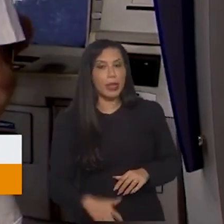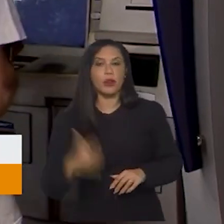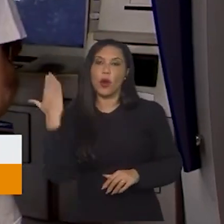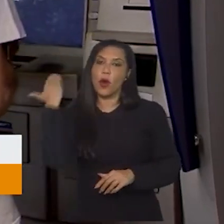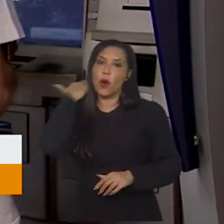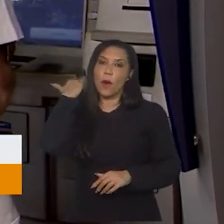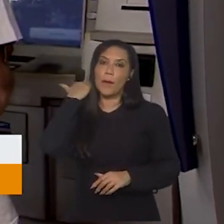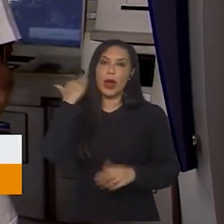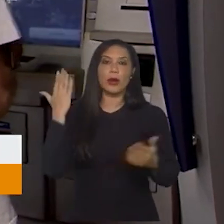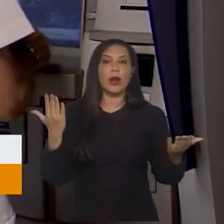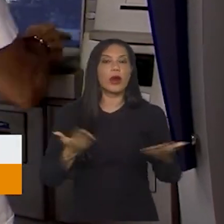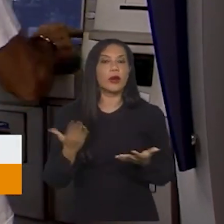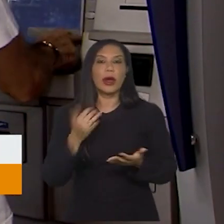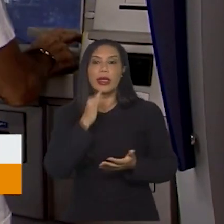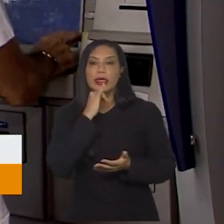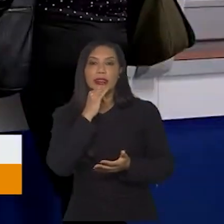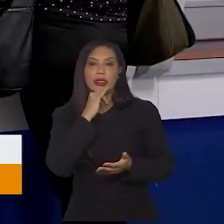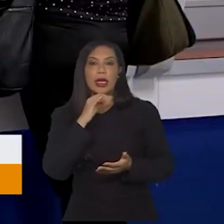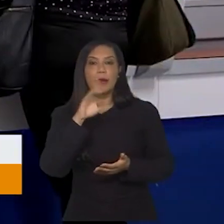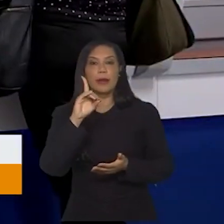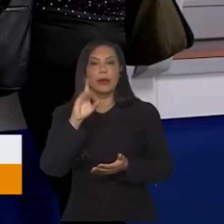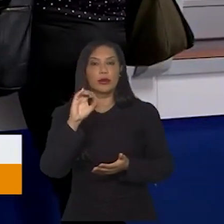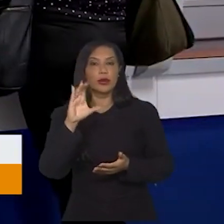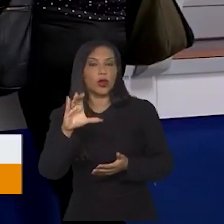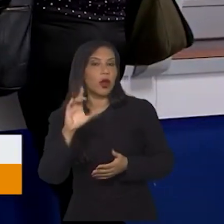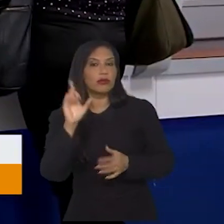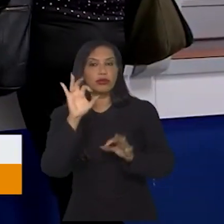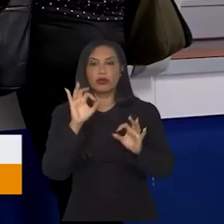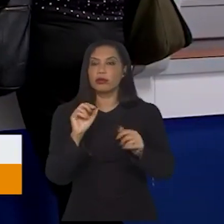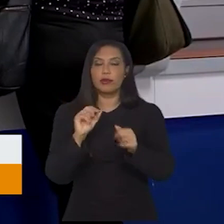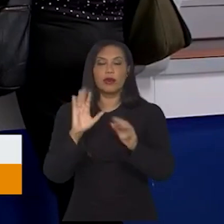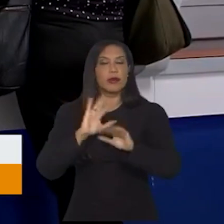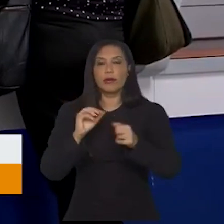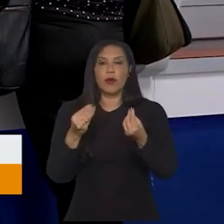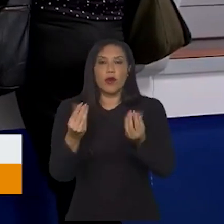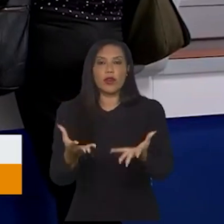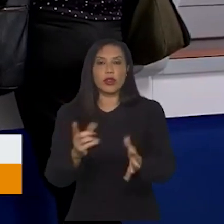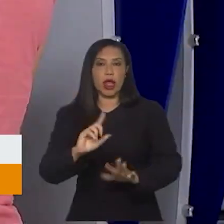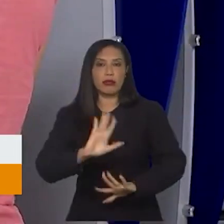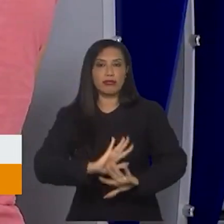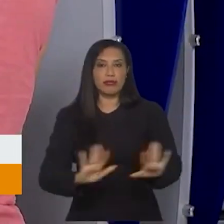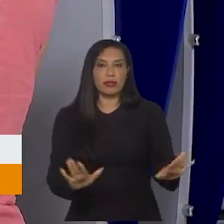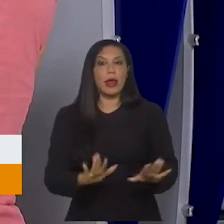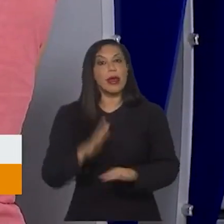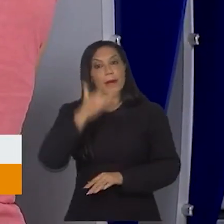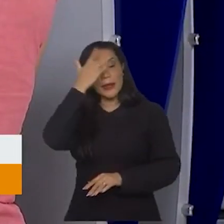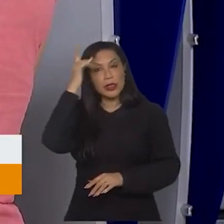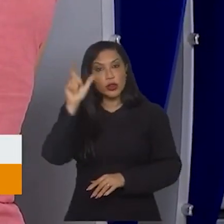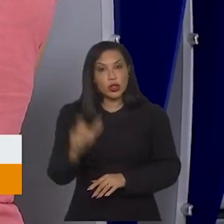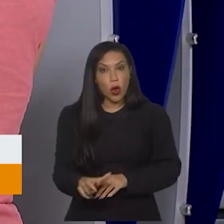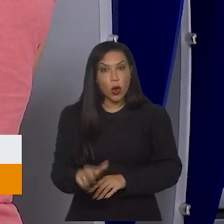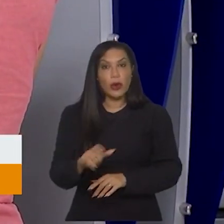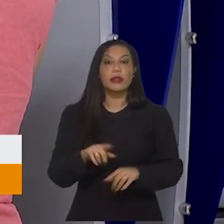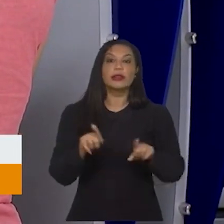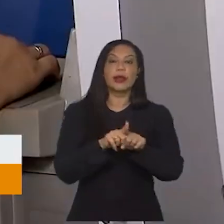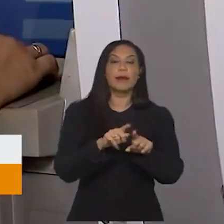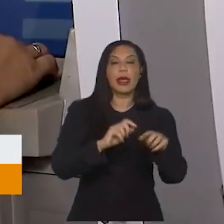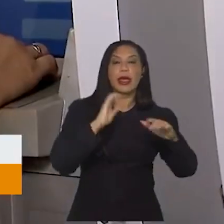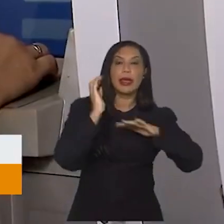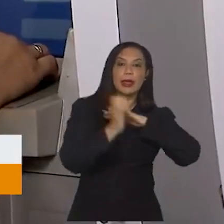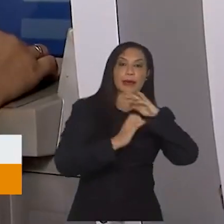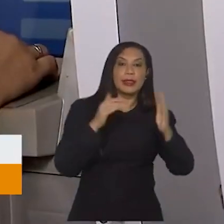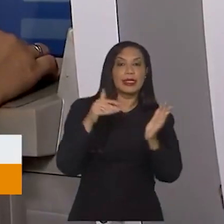bancos vão deixar de oferecer os DOCs, operações via documento de ordem de crédito, para pessoas físicas e jurídicas,